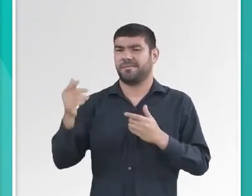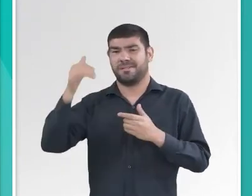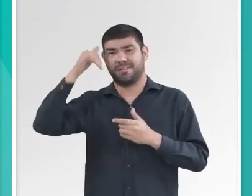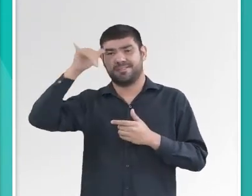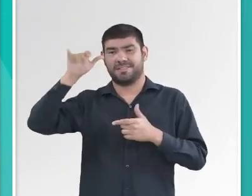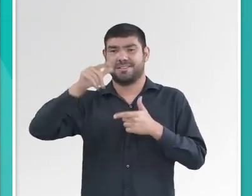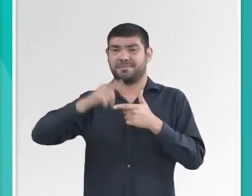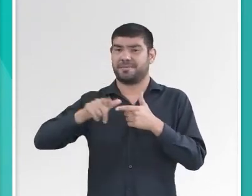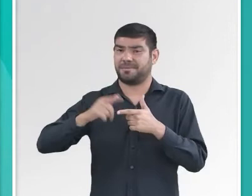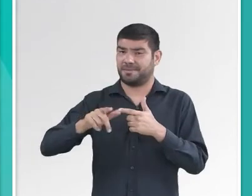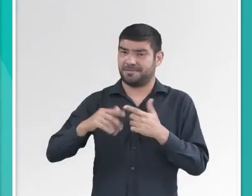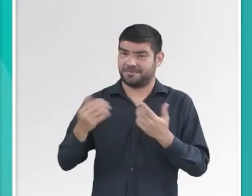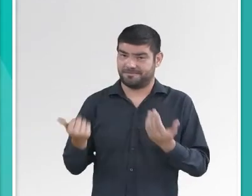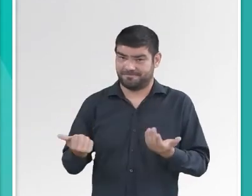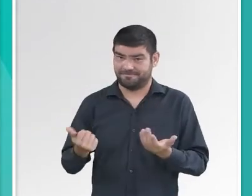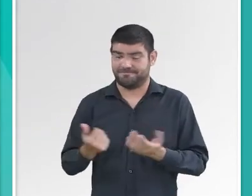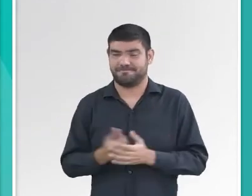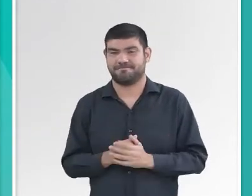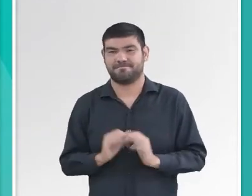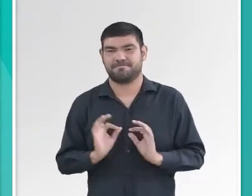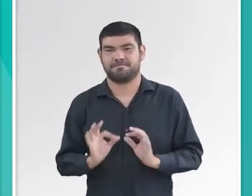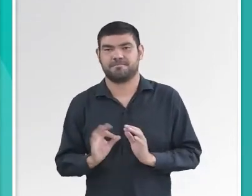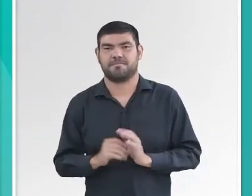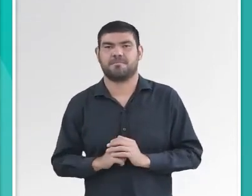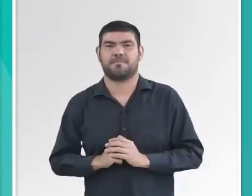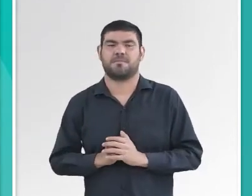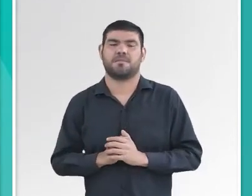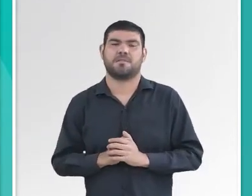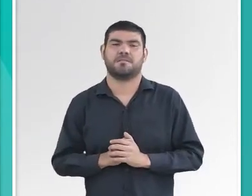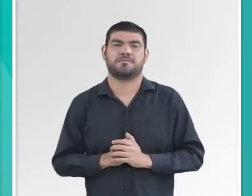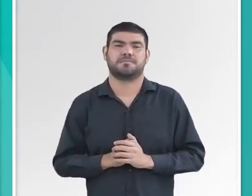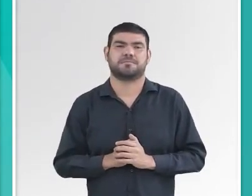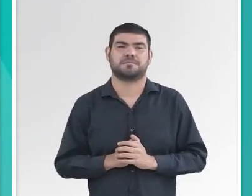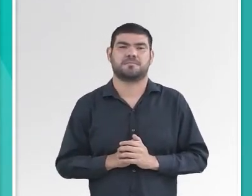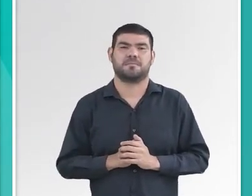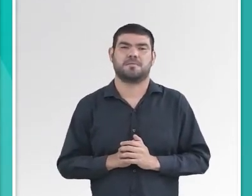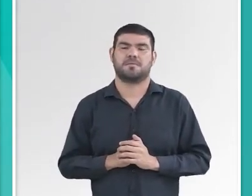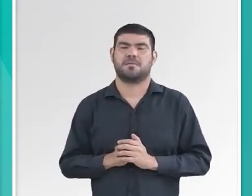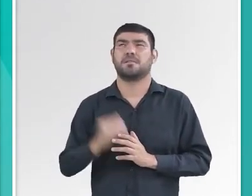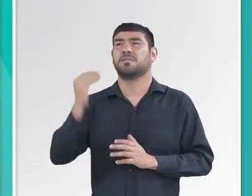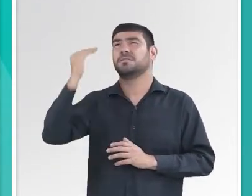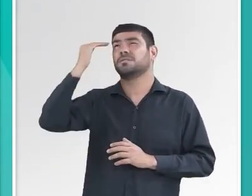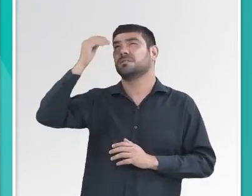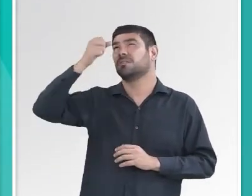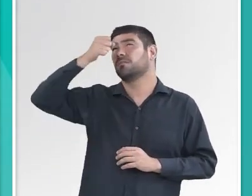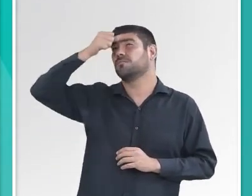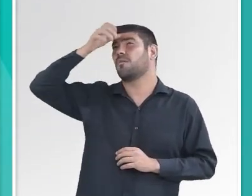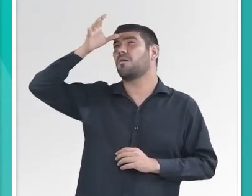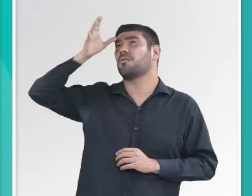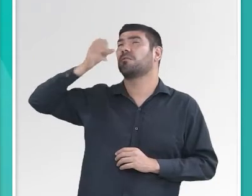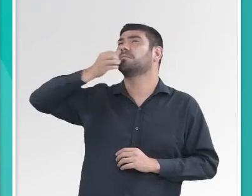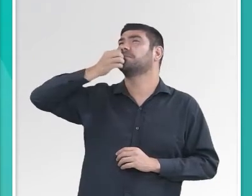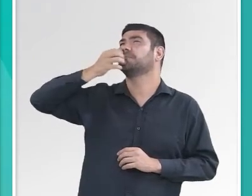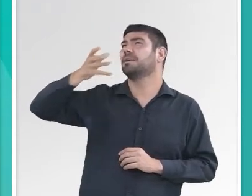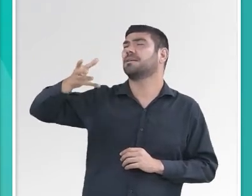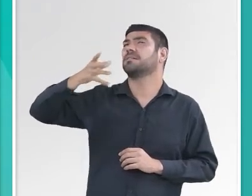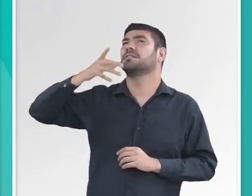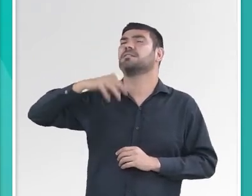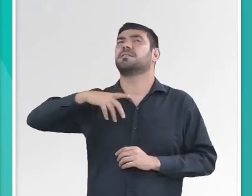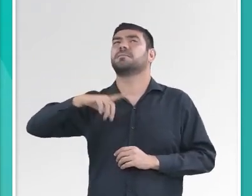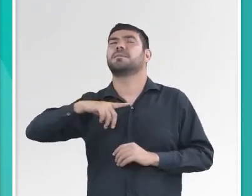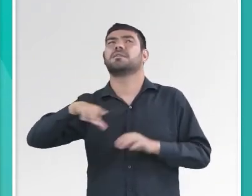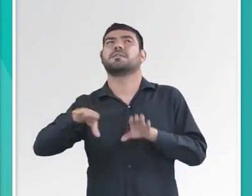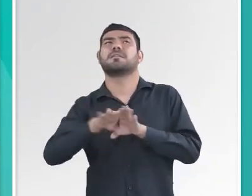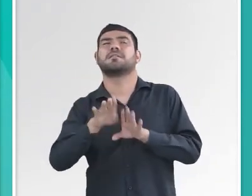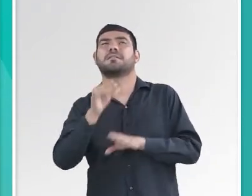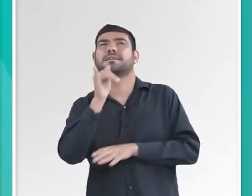festa melhor. Certo? Então, gente, para que a gente possa compreender bem e ter como exemplo um texto que